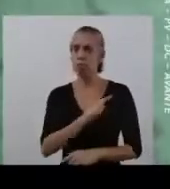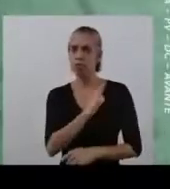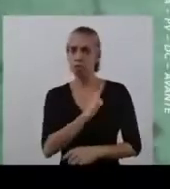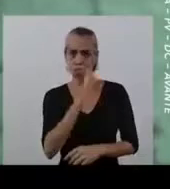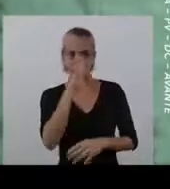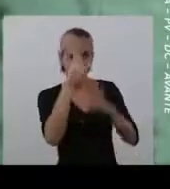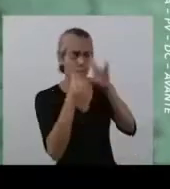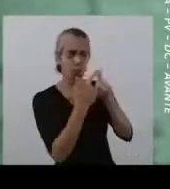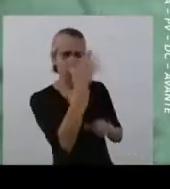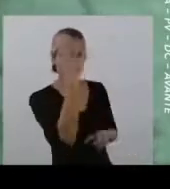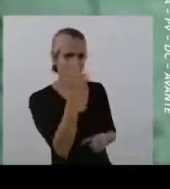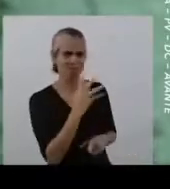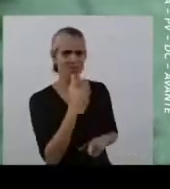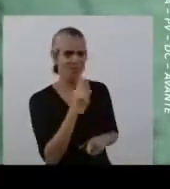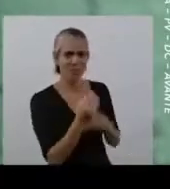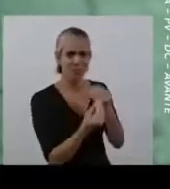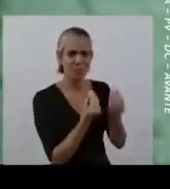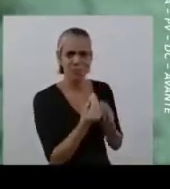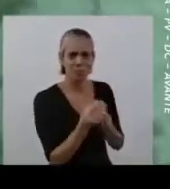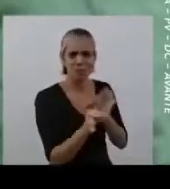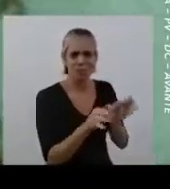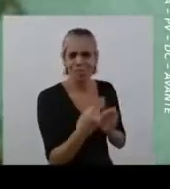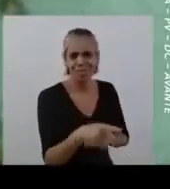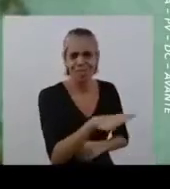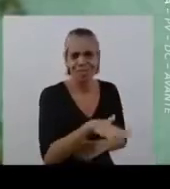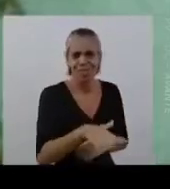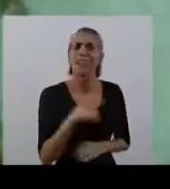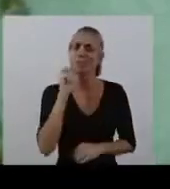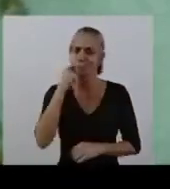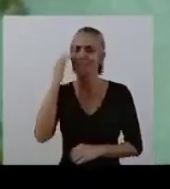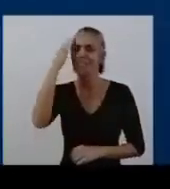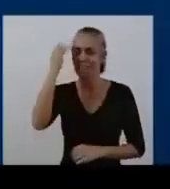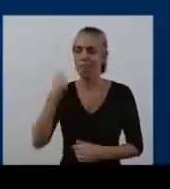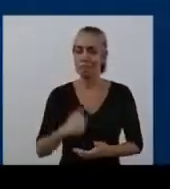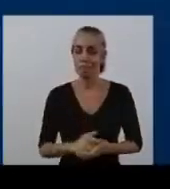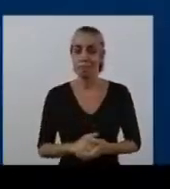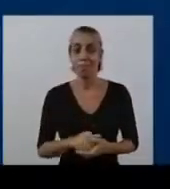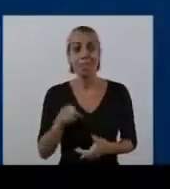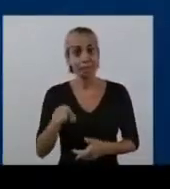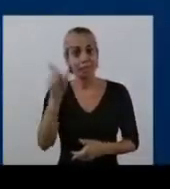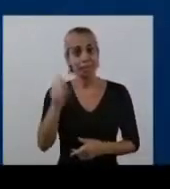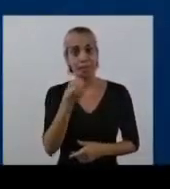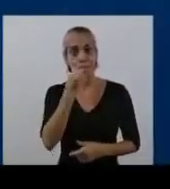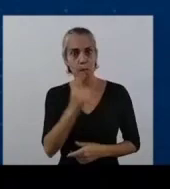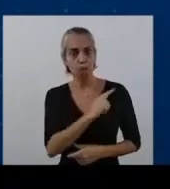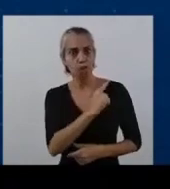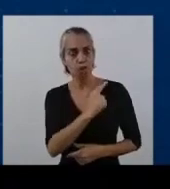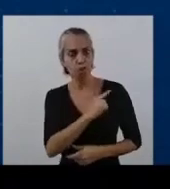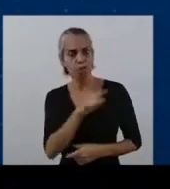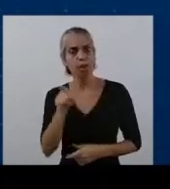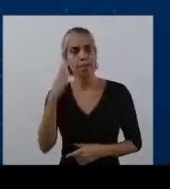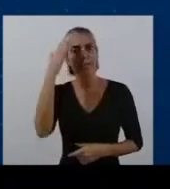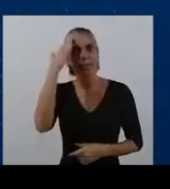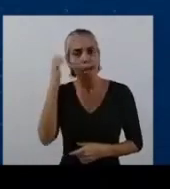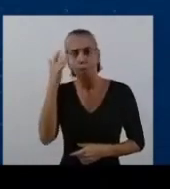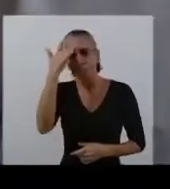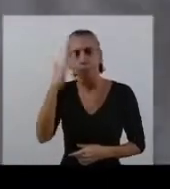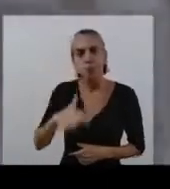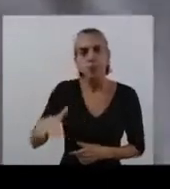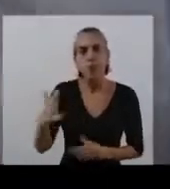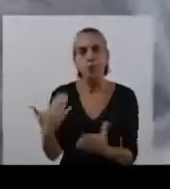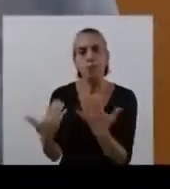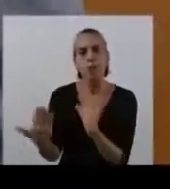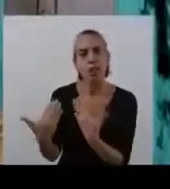gente para quem não sabe, que não tem como gerir uma cidade, e o Eduardo Paes sabe. Além de ser um bom gestor, Eduardo sabe ouvir o